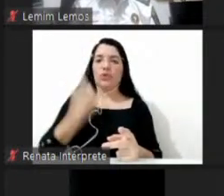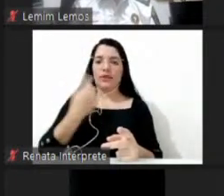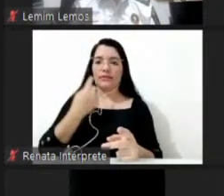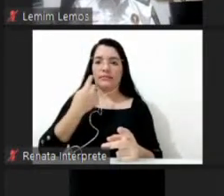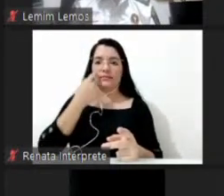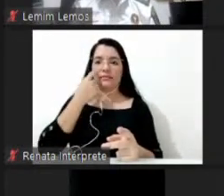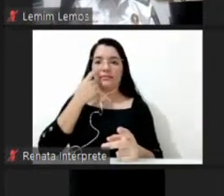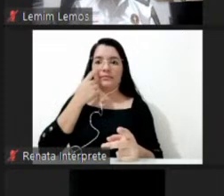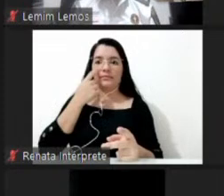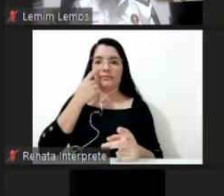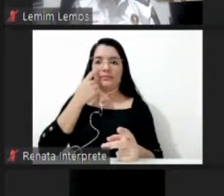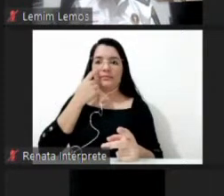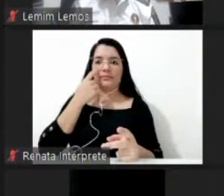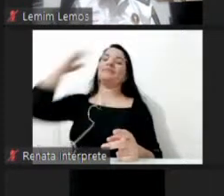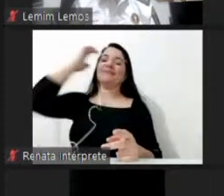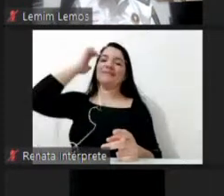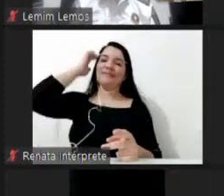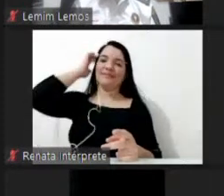Oi.